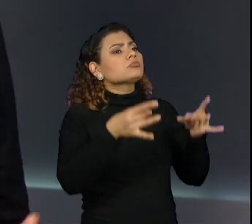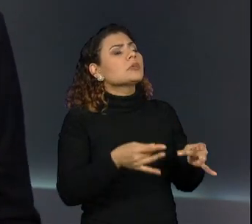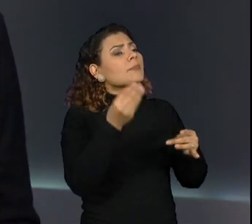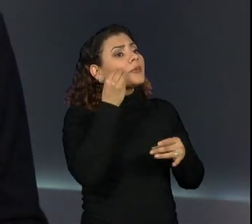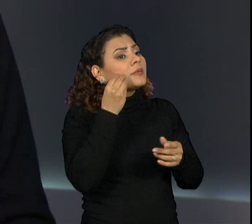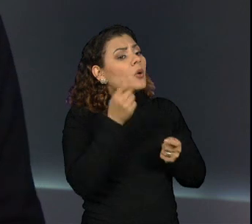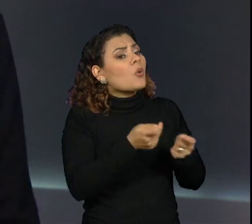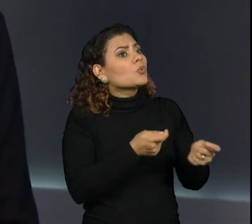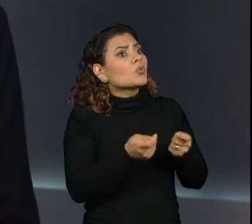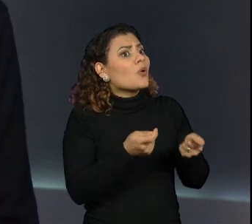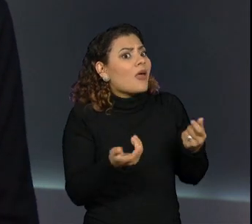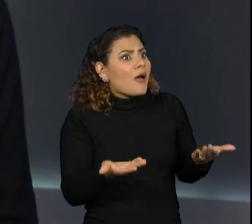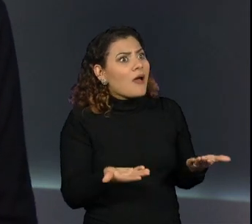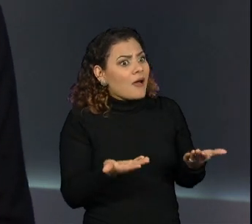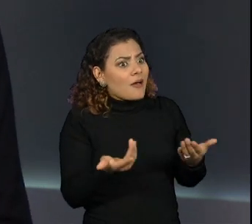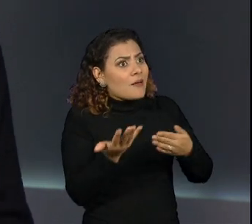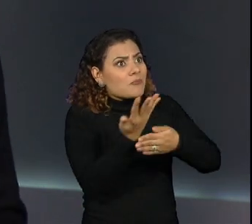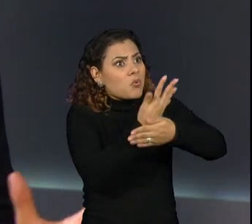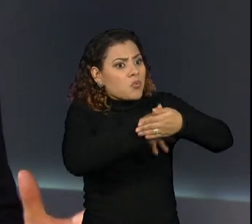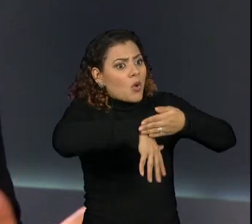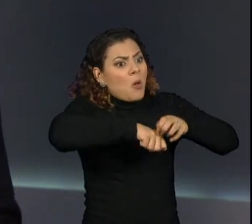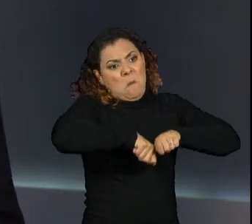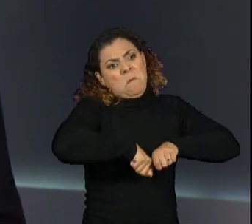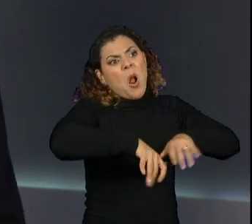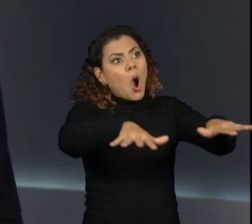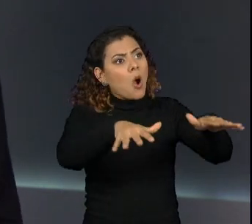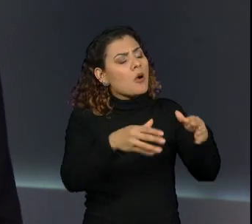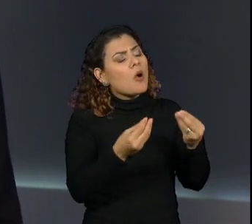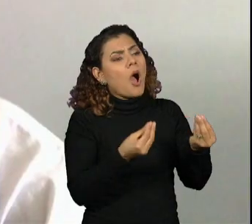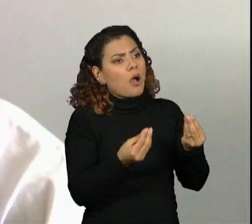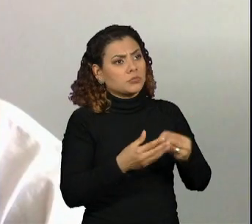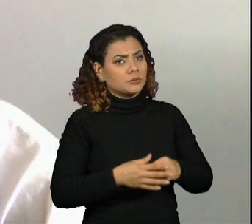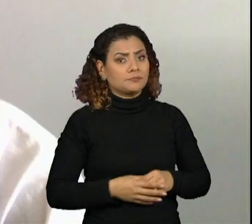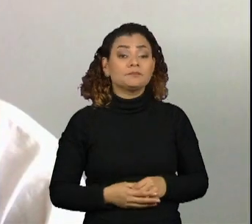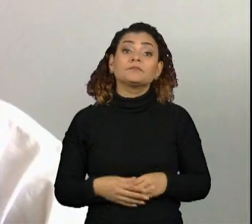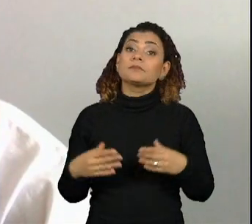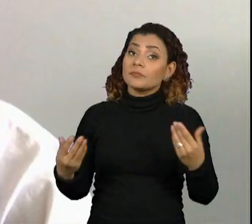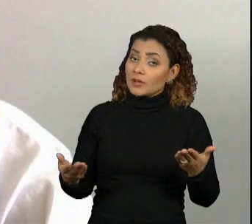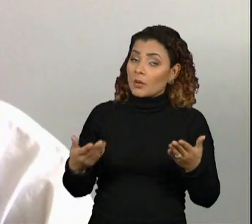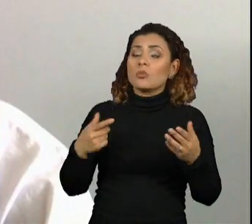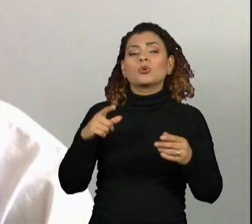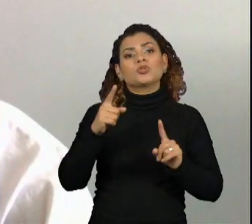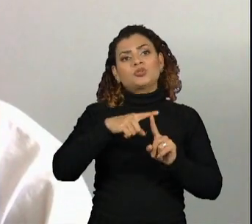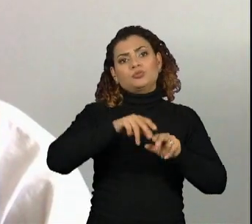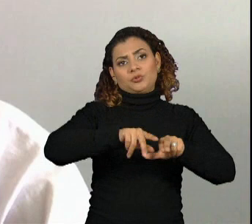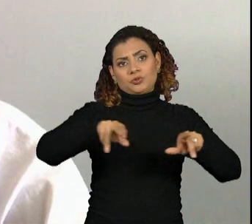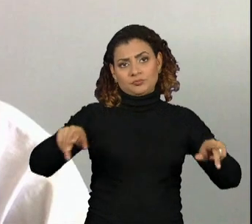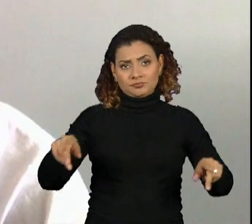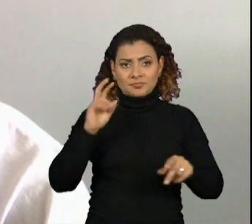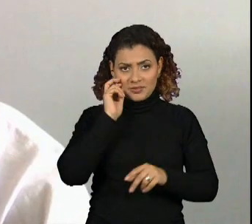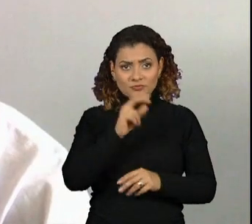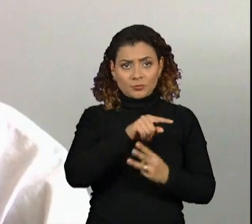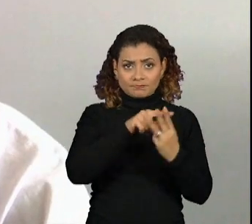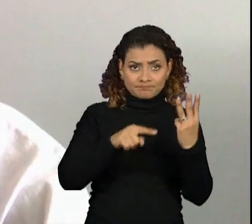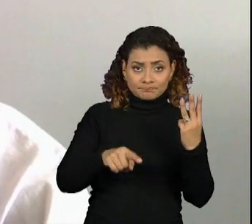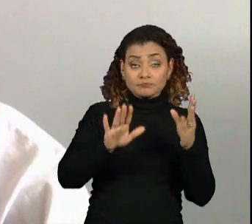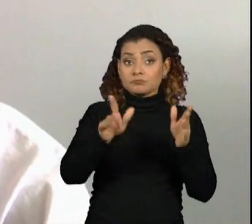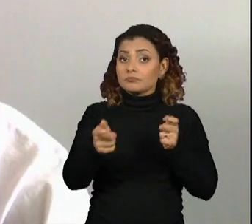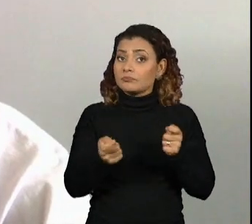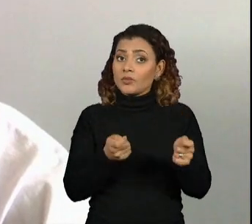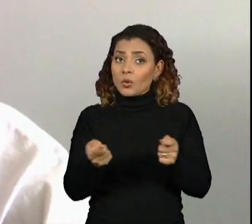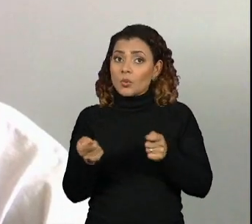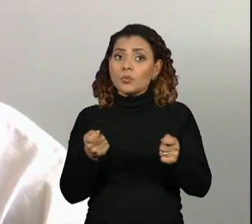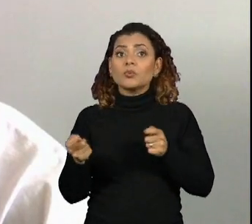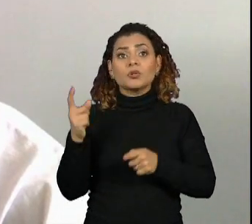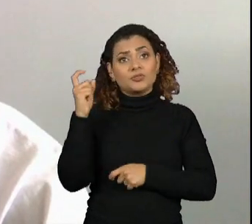tentar controlar essa expansão da espécie? Esses tipos de espécies aí, a gente vê que o controle é